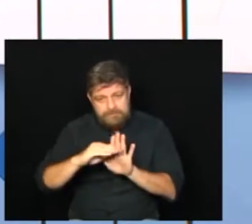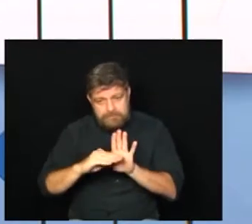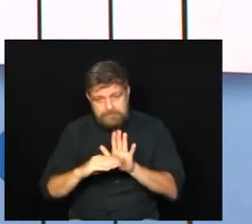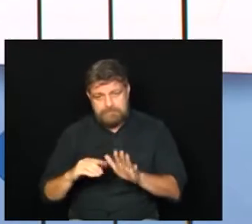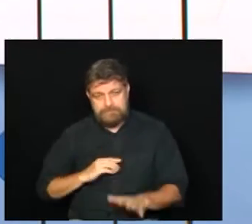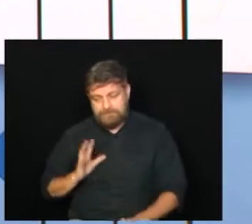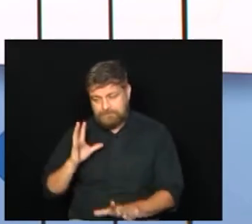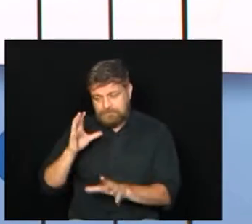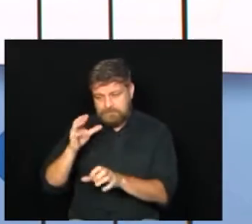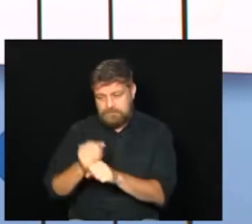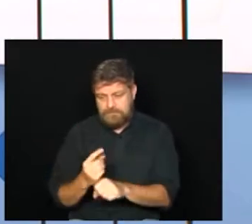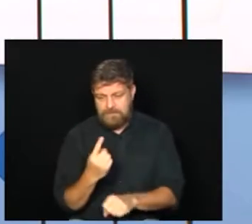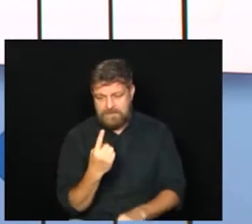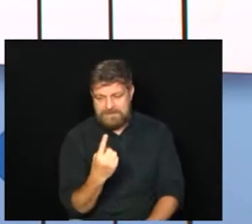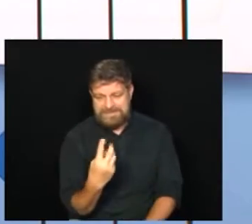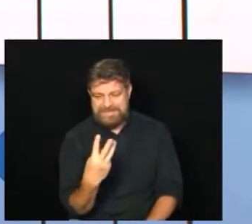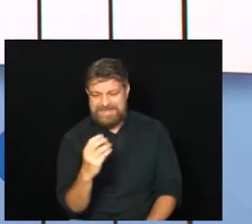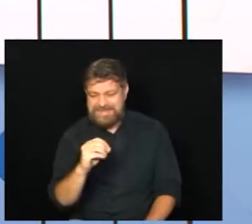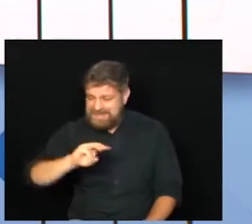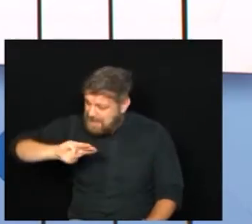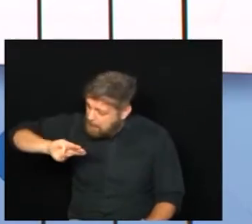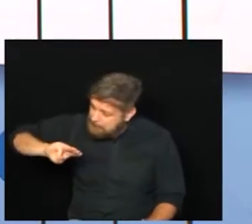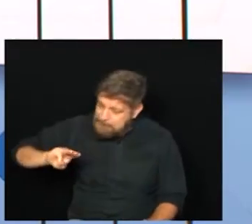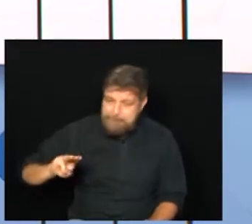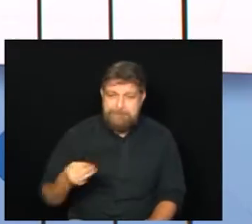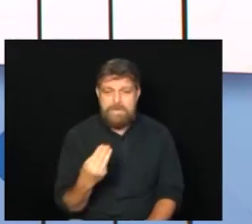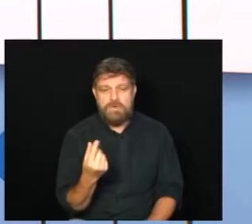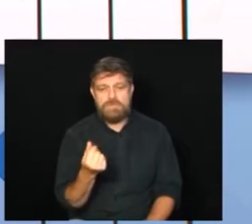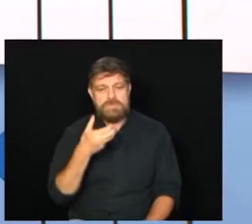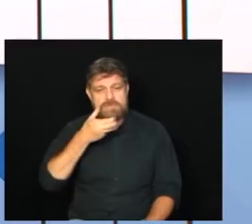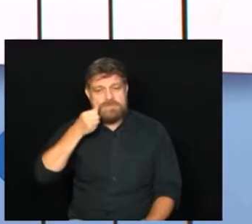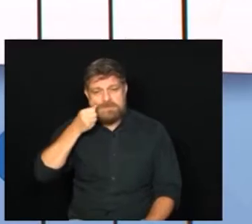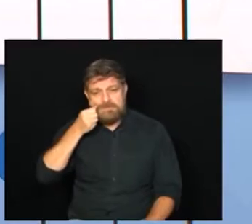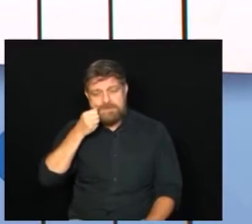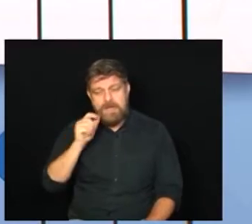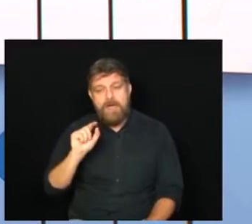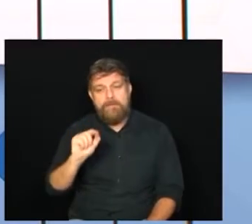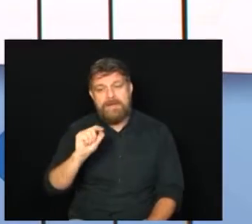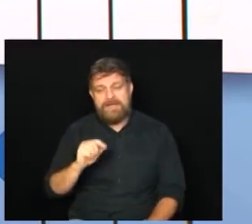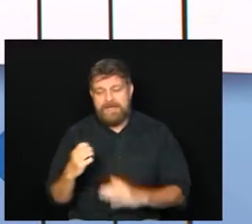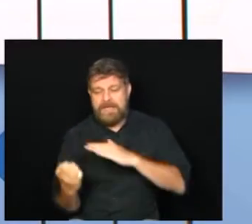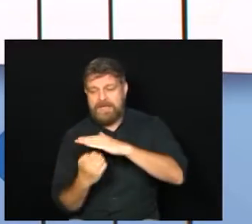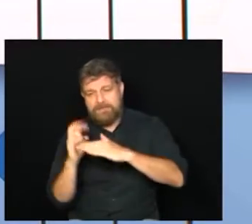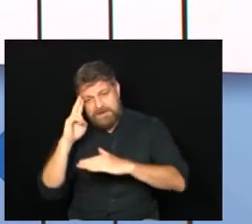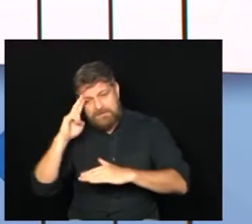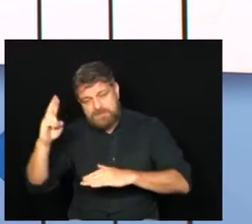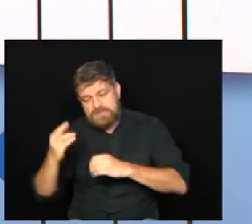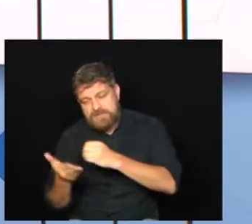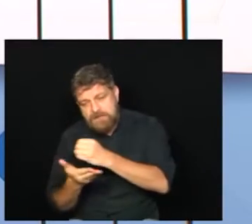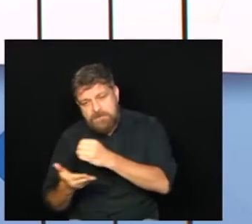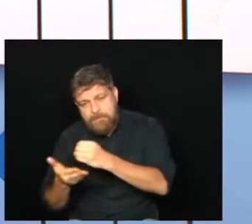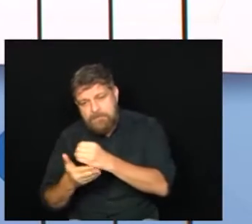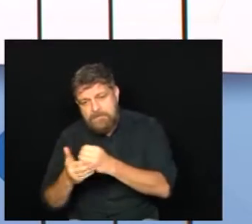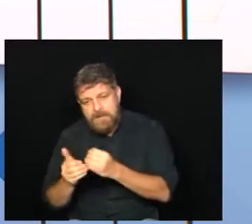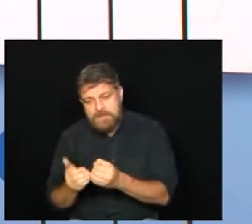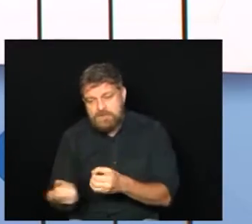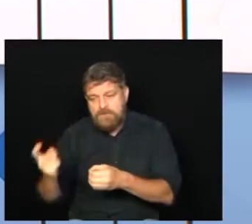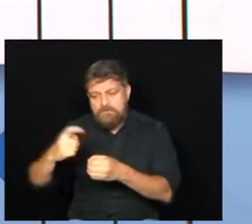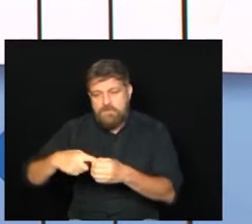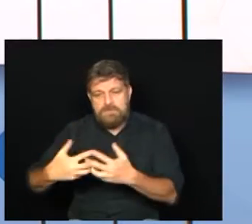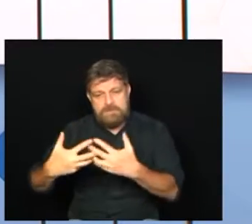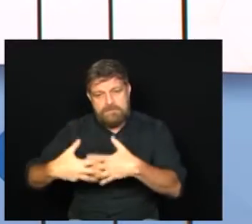até 130 milhões de reais em recursos para os pequenos empreendedores retomarem os seus